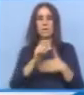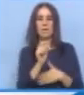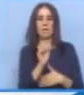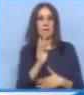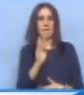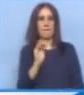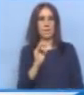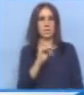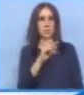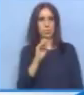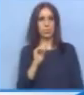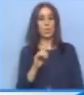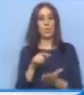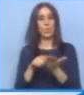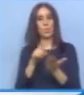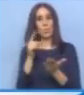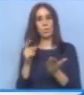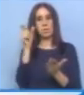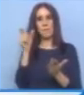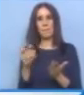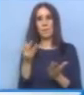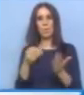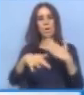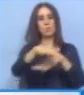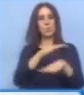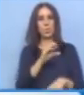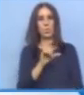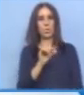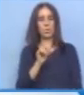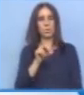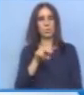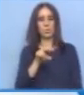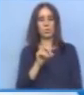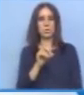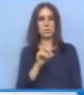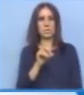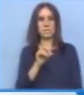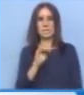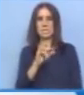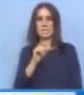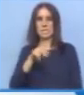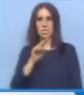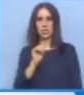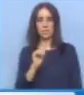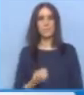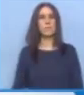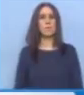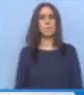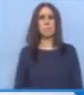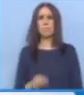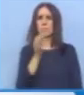com outro hino cristológico de Paulo aos Colossenses. Isto é uma maravilha,